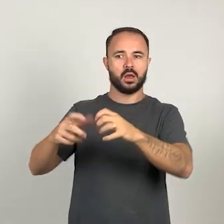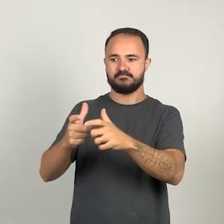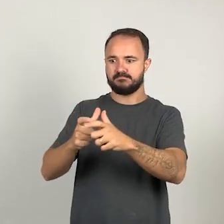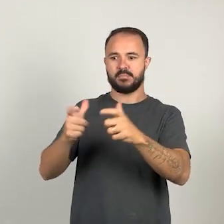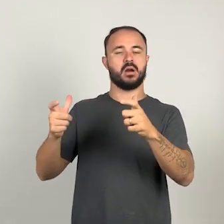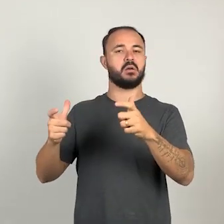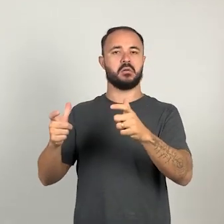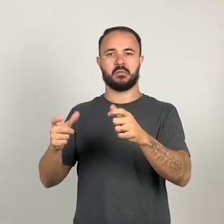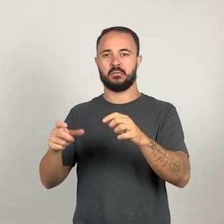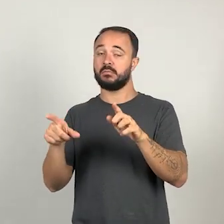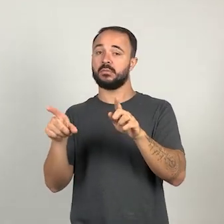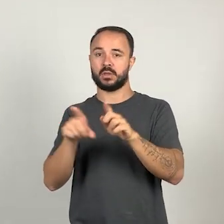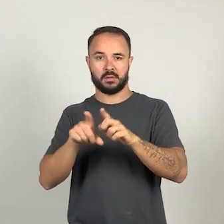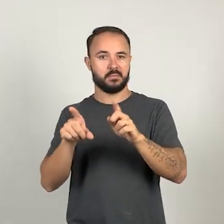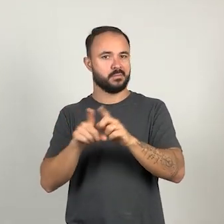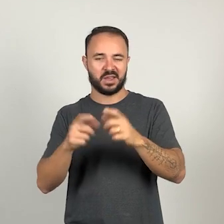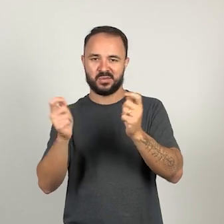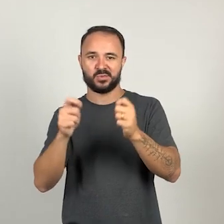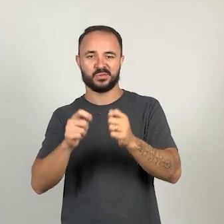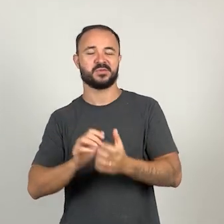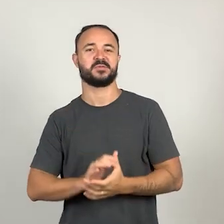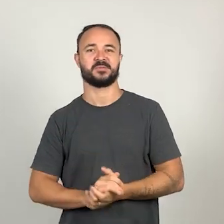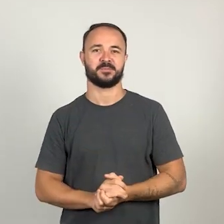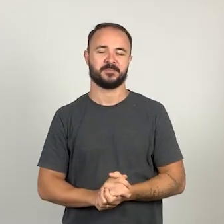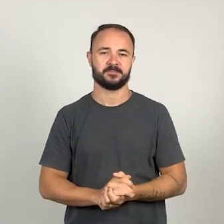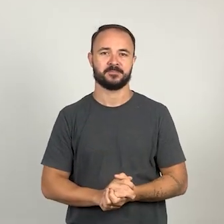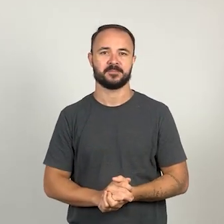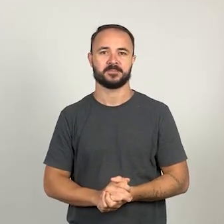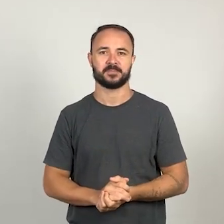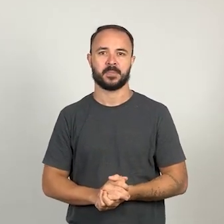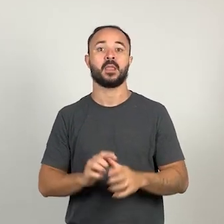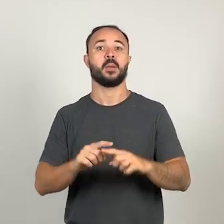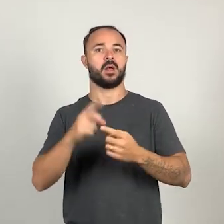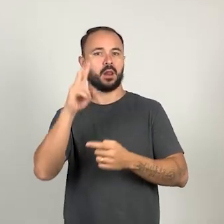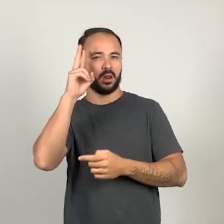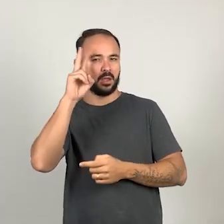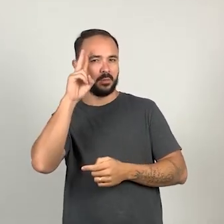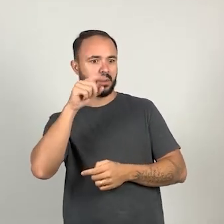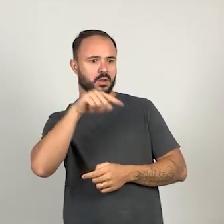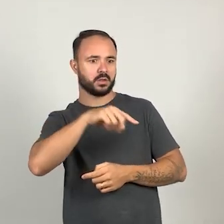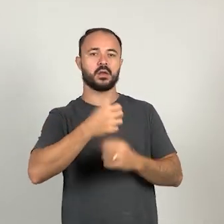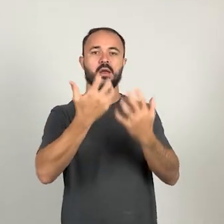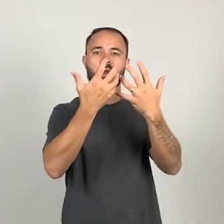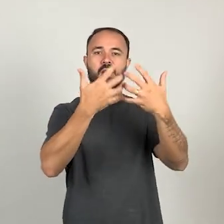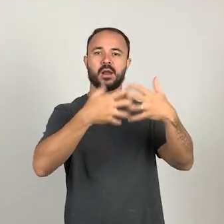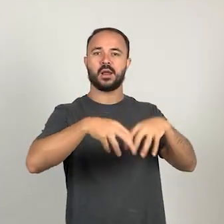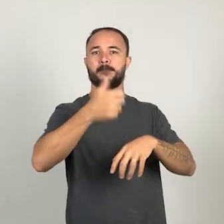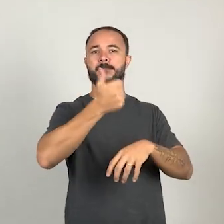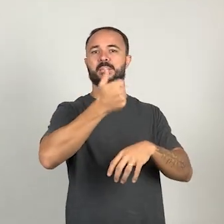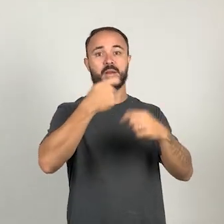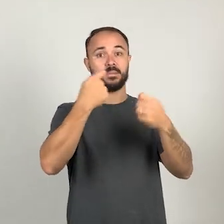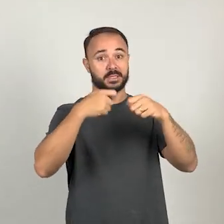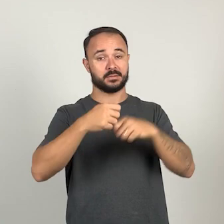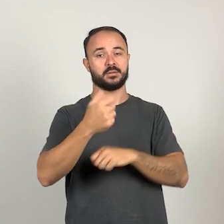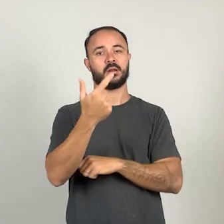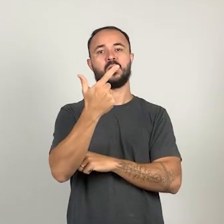maior, mas sempre lembrando que a primeira deve ter 12 dentes. E uma engrenagem